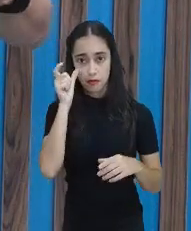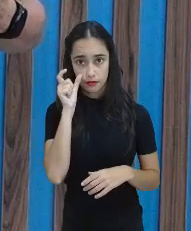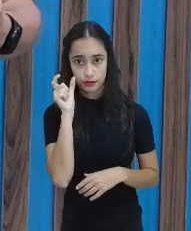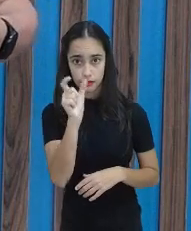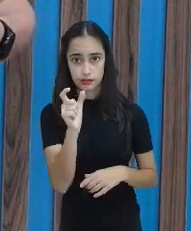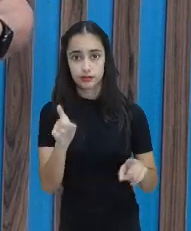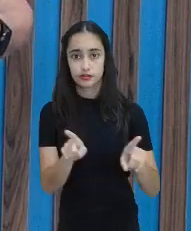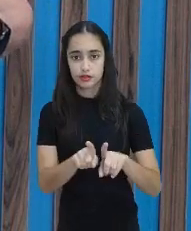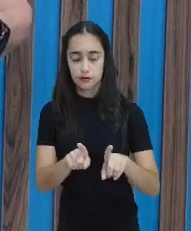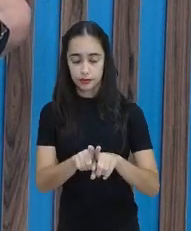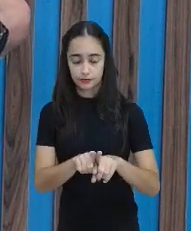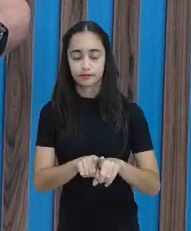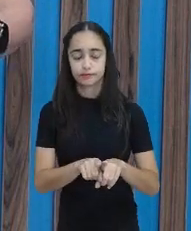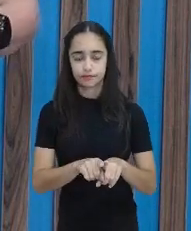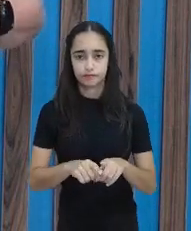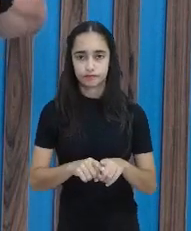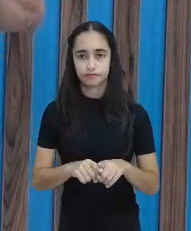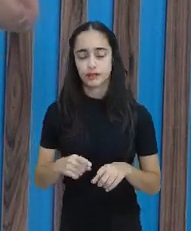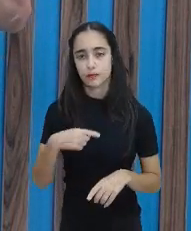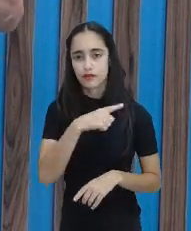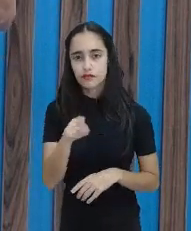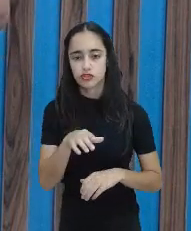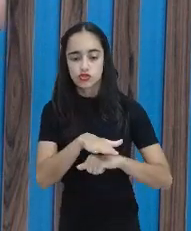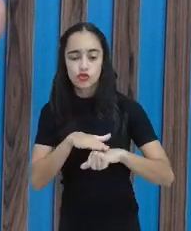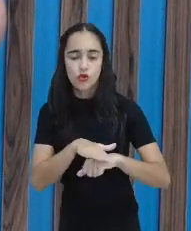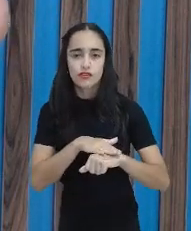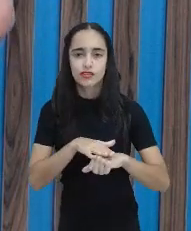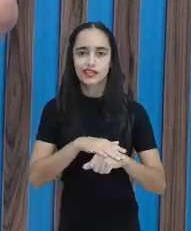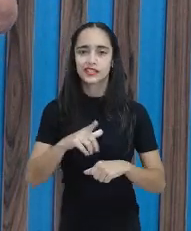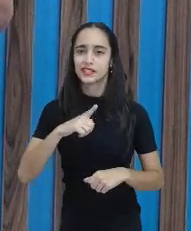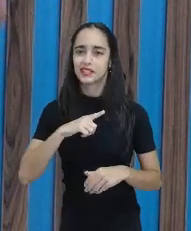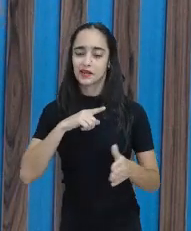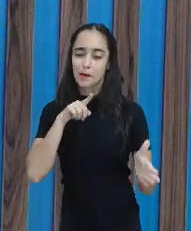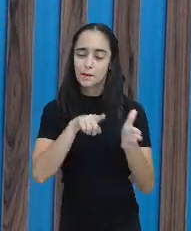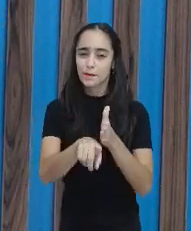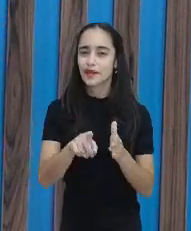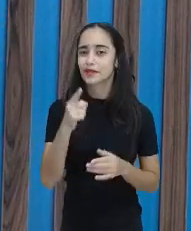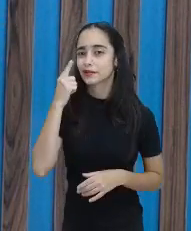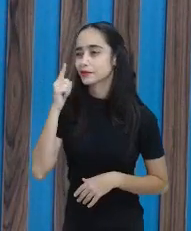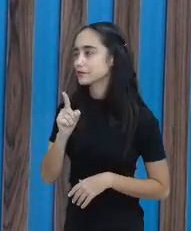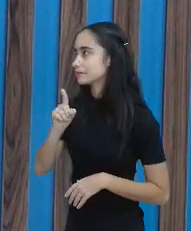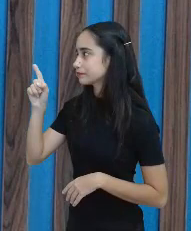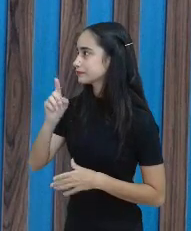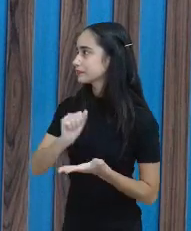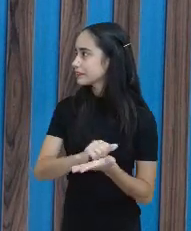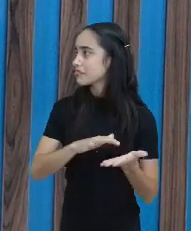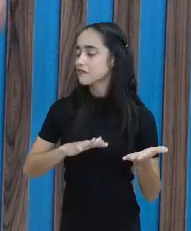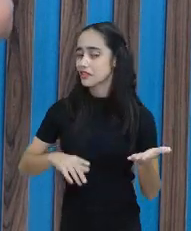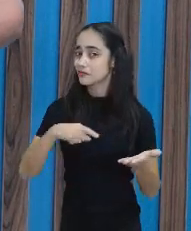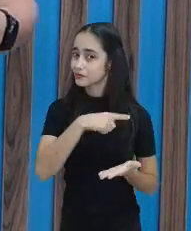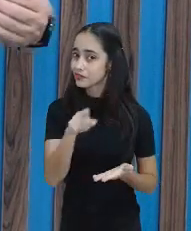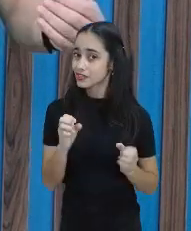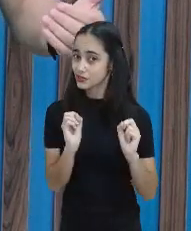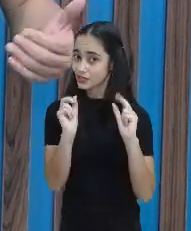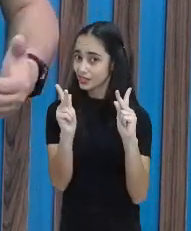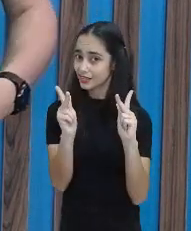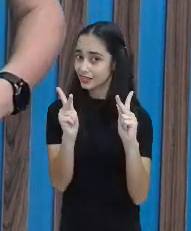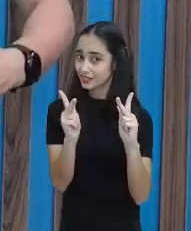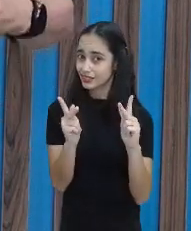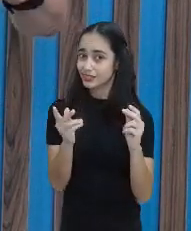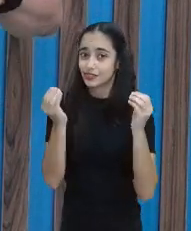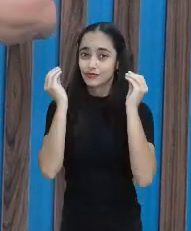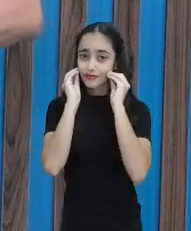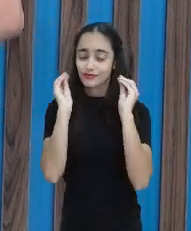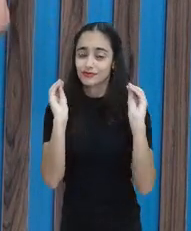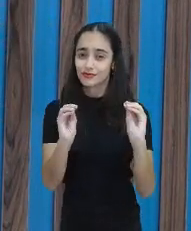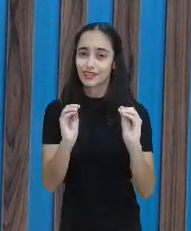para ser discutido. E aí eu deixo essa perguntinha, essa atividade para vocês, beleza? Professora Vanessa, se